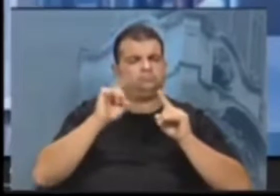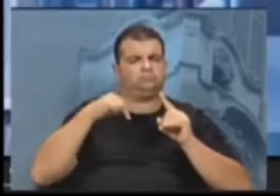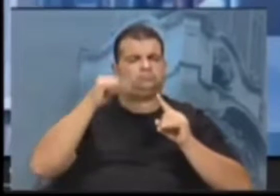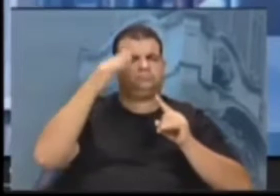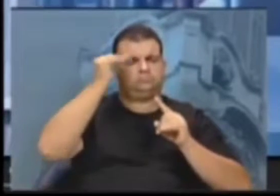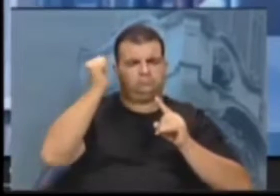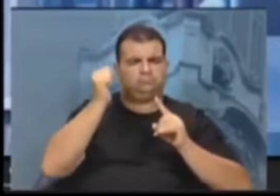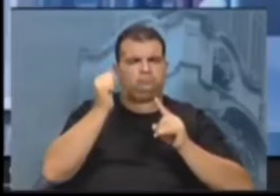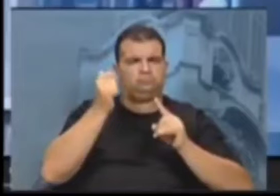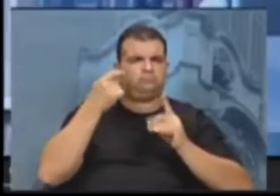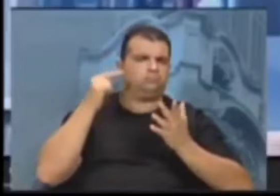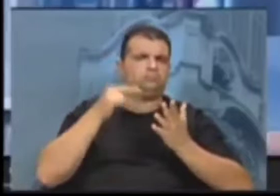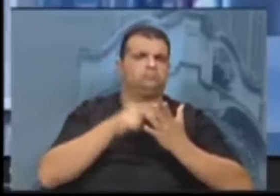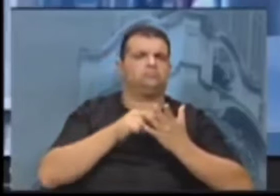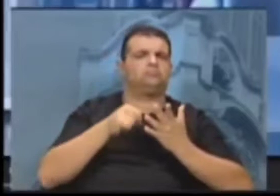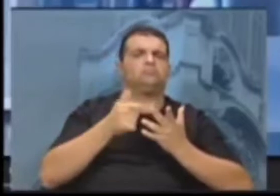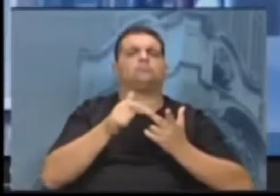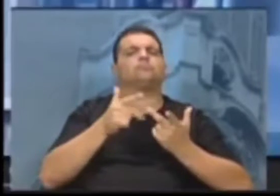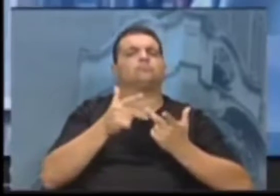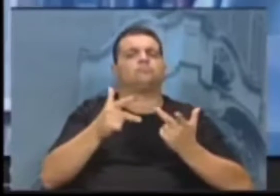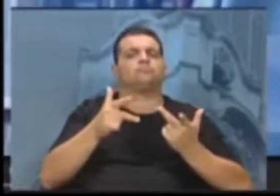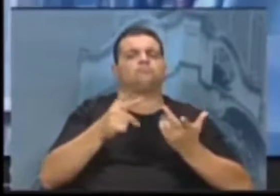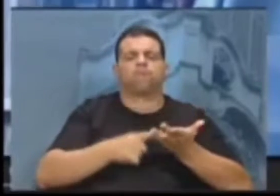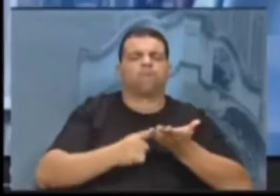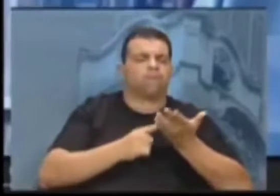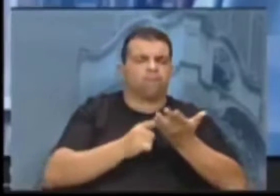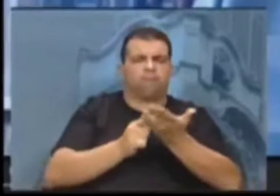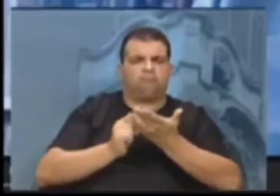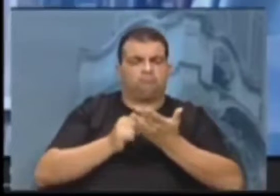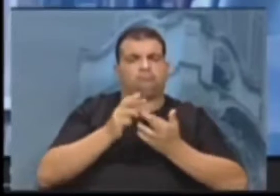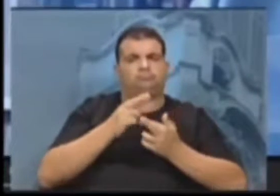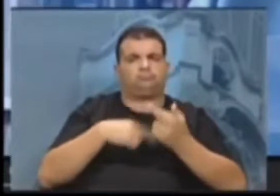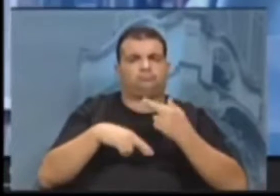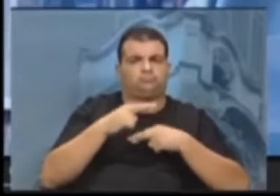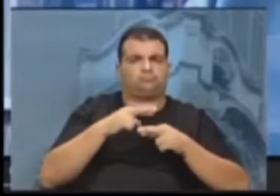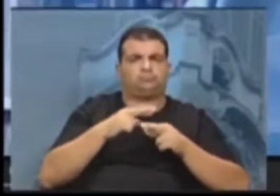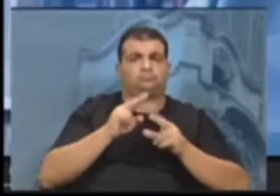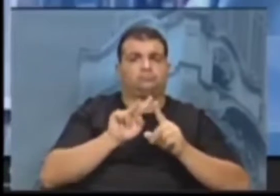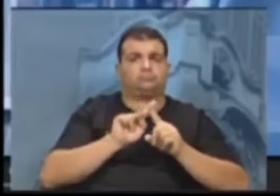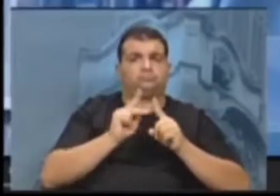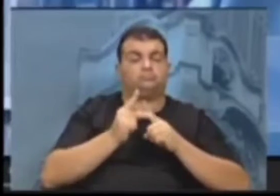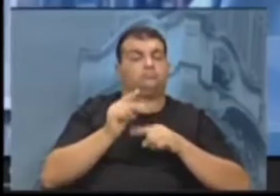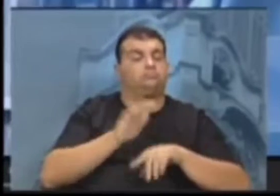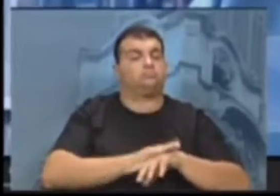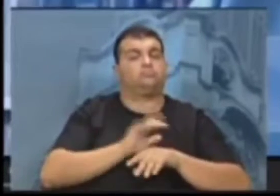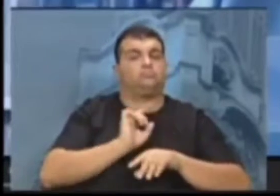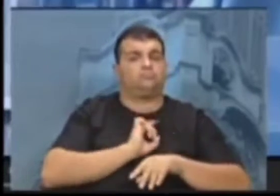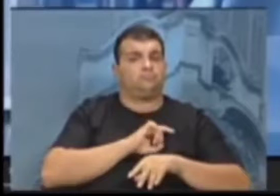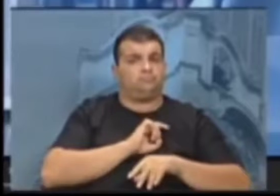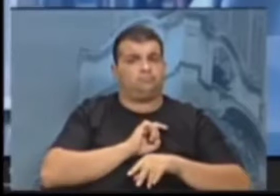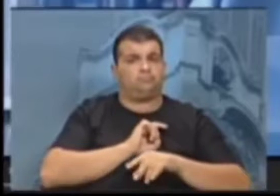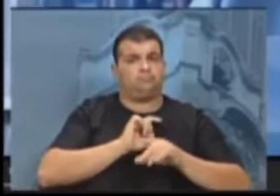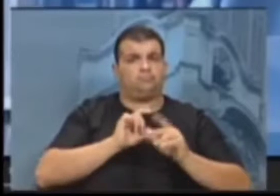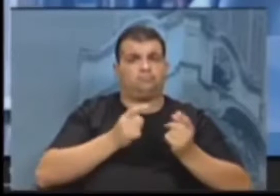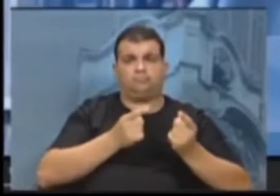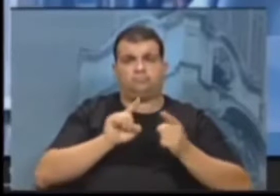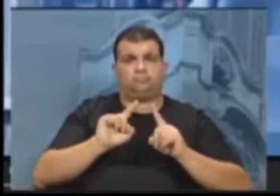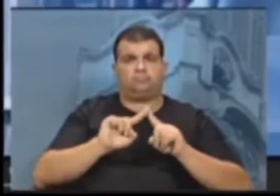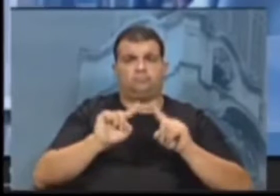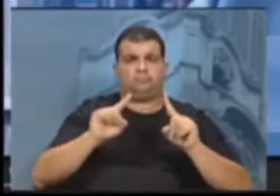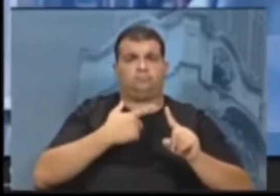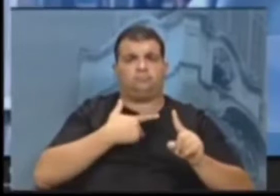na verdade, é outro, é articular talvez uma reforma da Previdência ainda mais nefasta para os servidores públicos de Porto